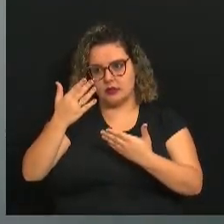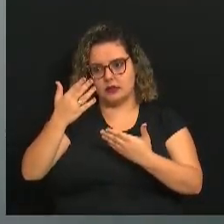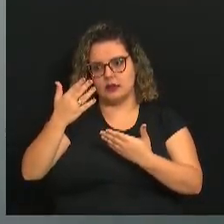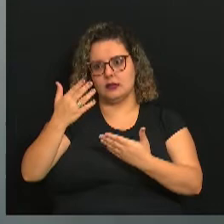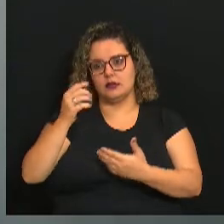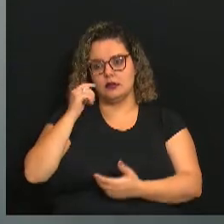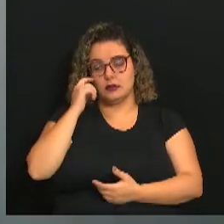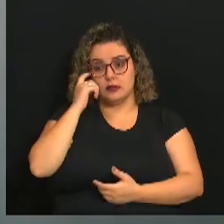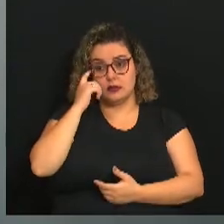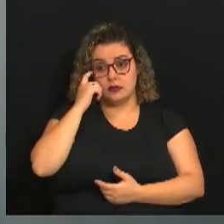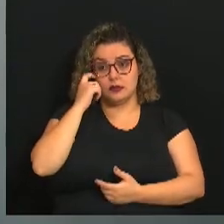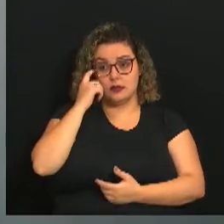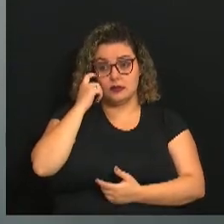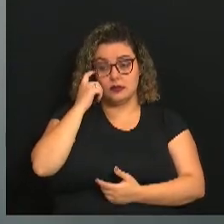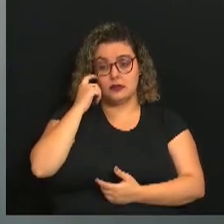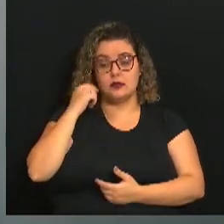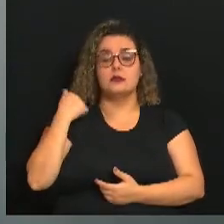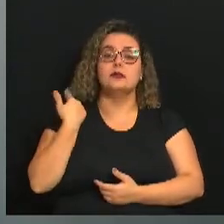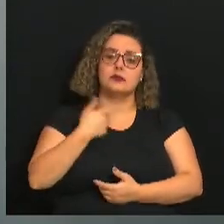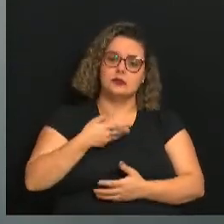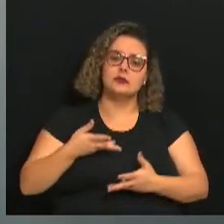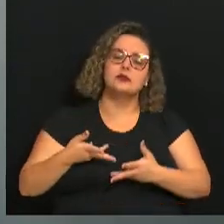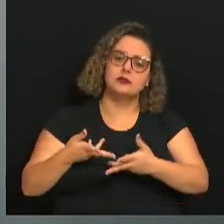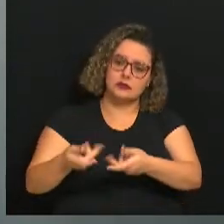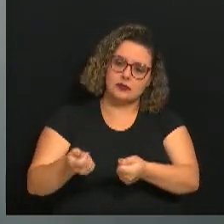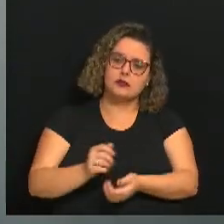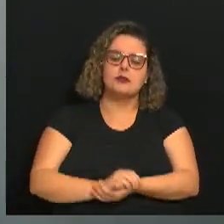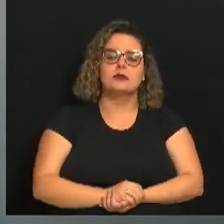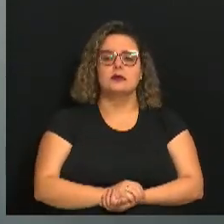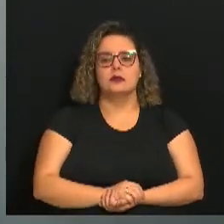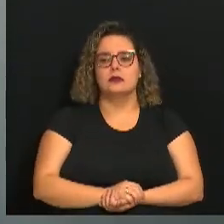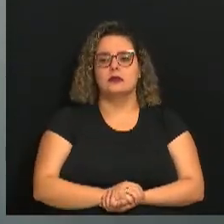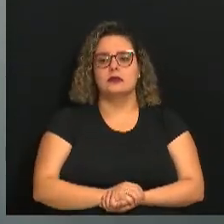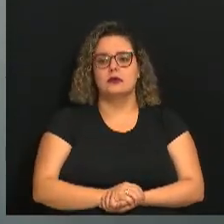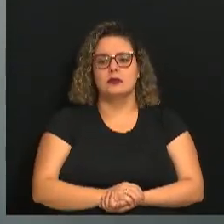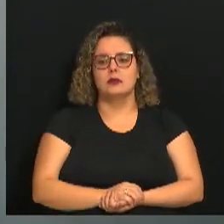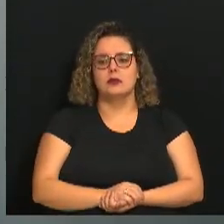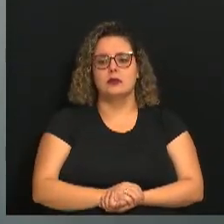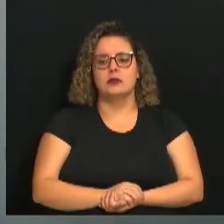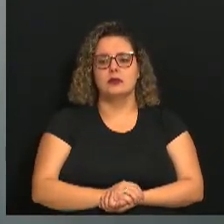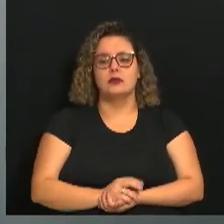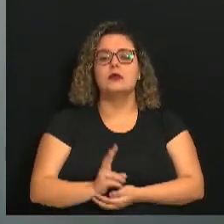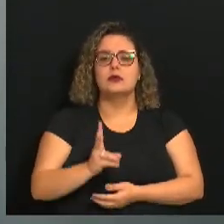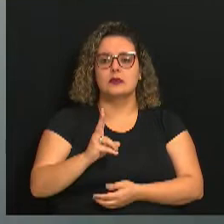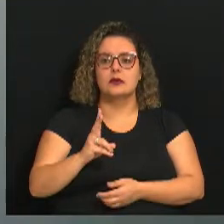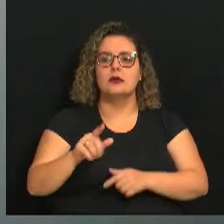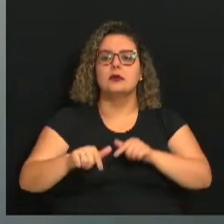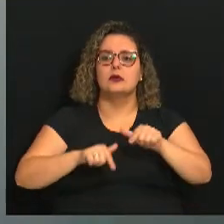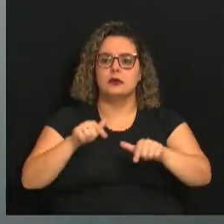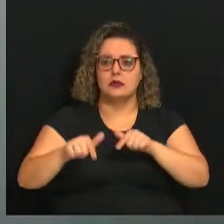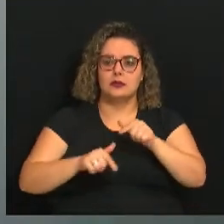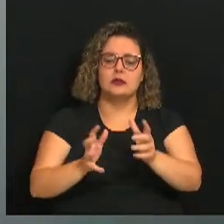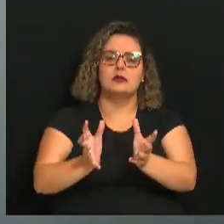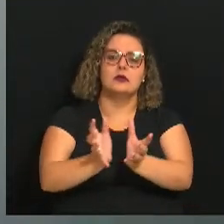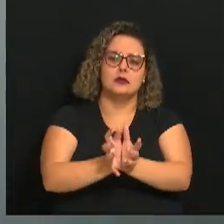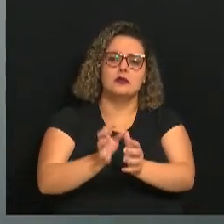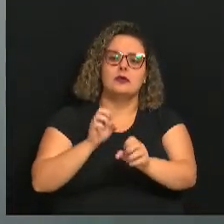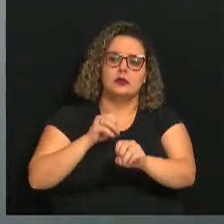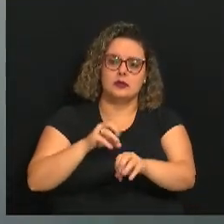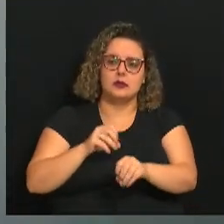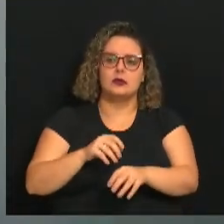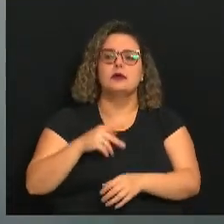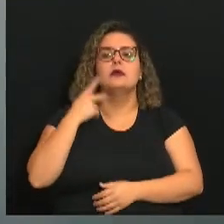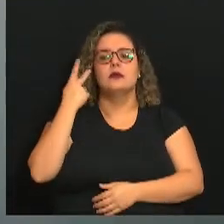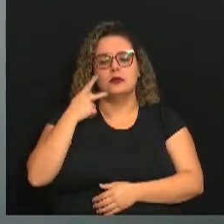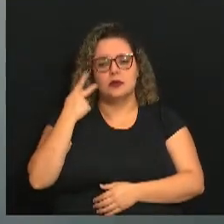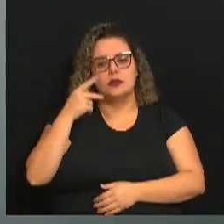presteza com que, né, o convite foi feito e a maneira como sempre é conduzido os trabalhos nessa Comissão de Educação. A vereadora Guida